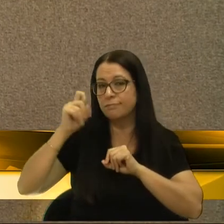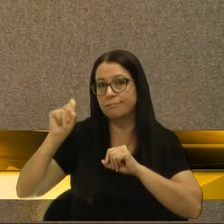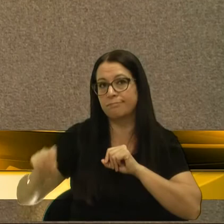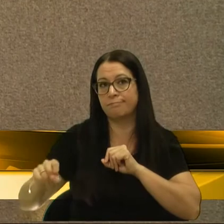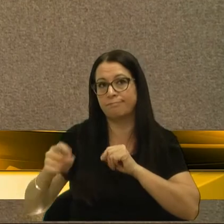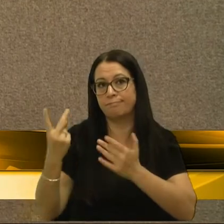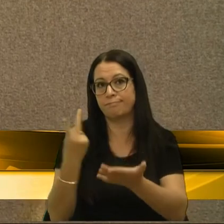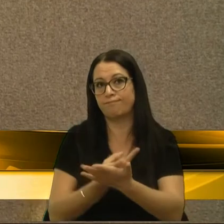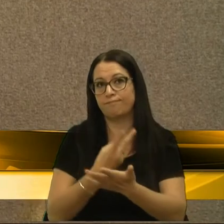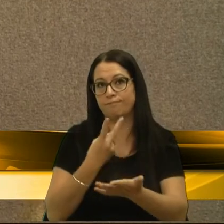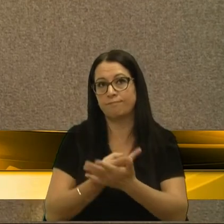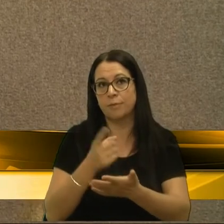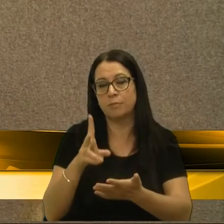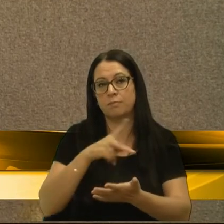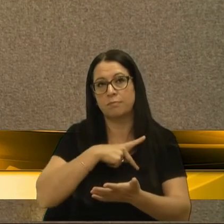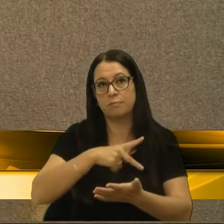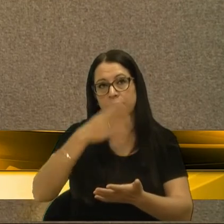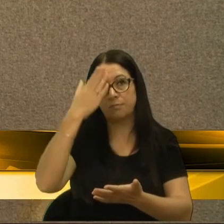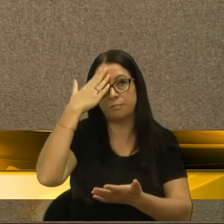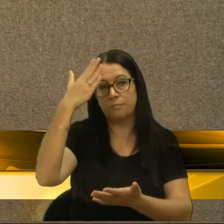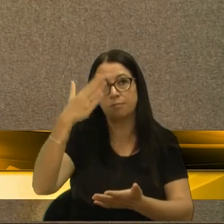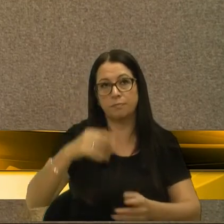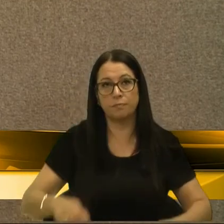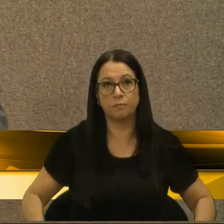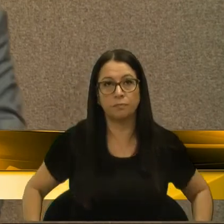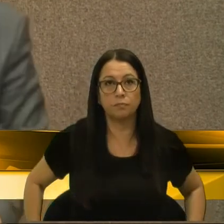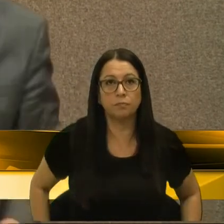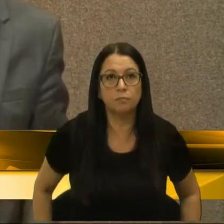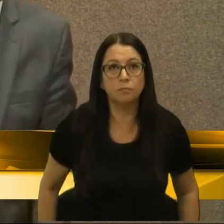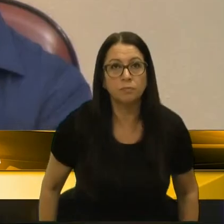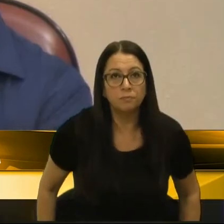de lixo. Era isso, senhor presidente. Muito obrigado.